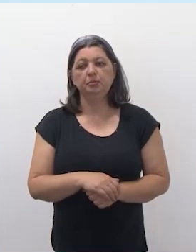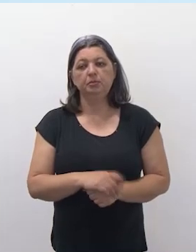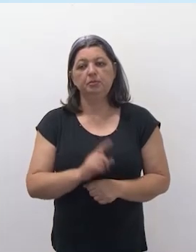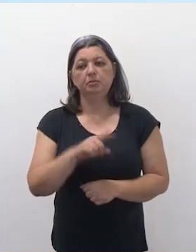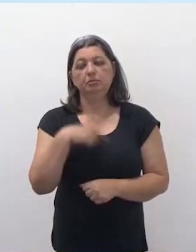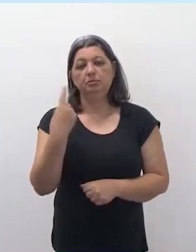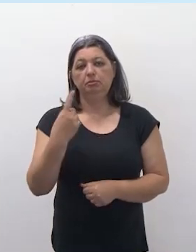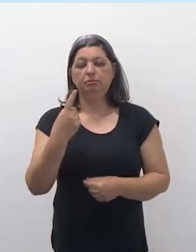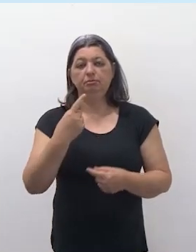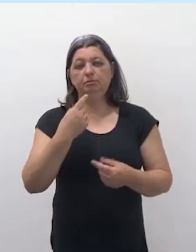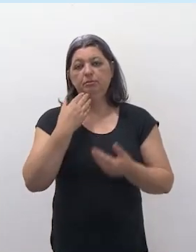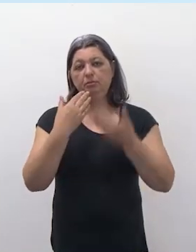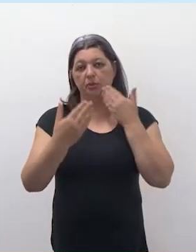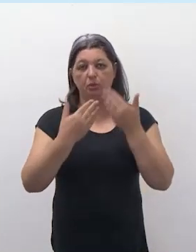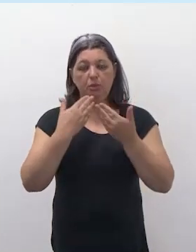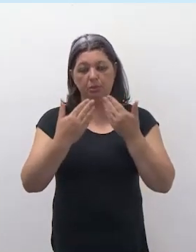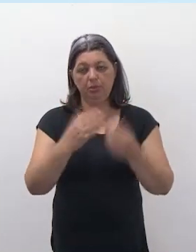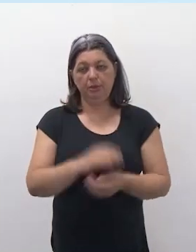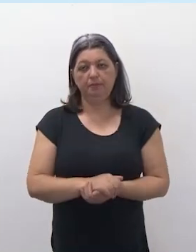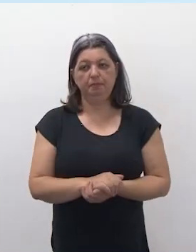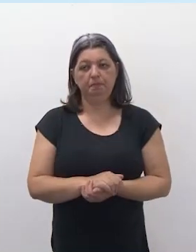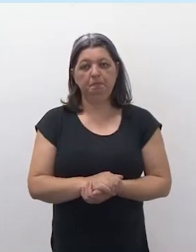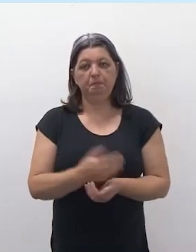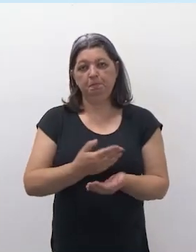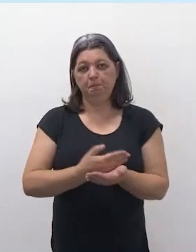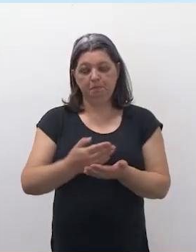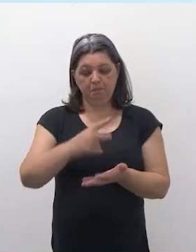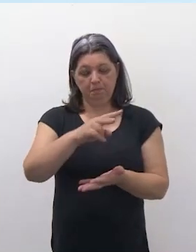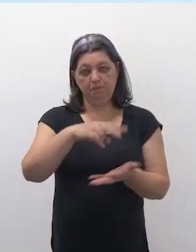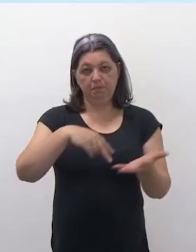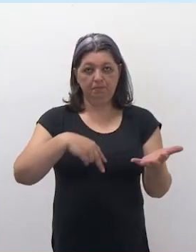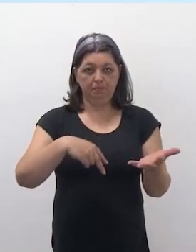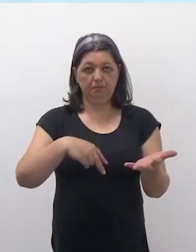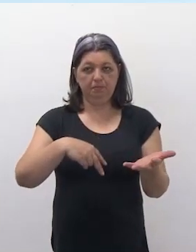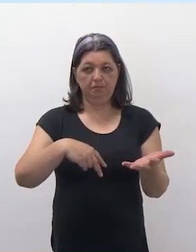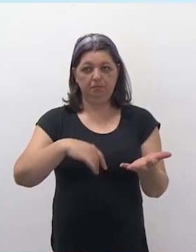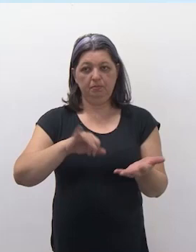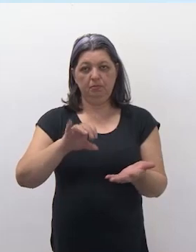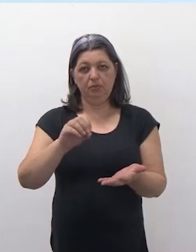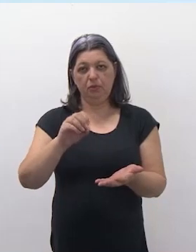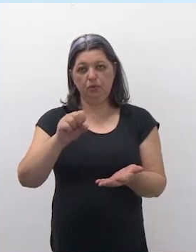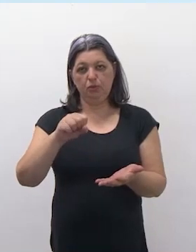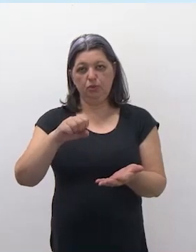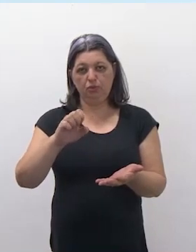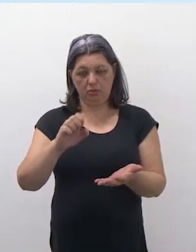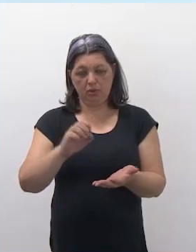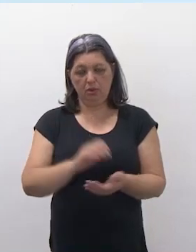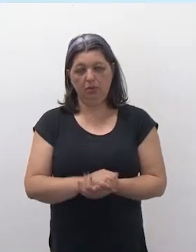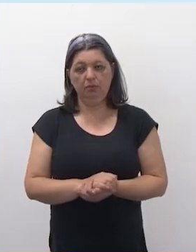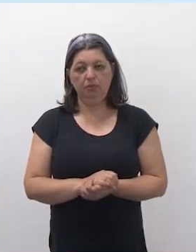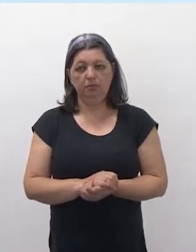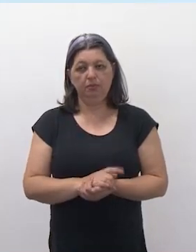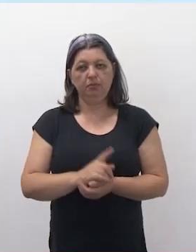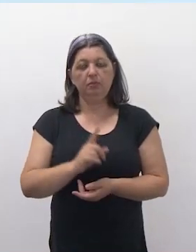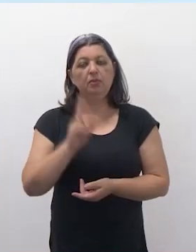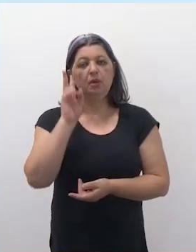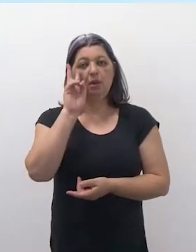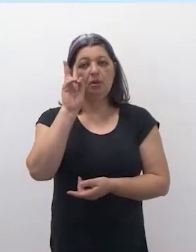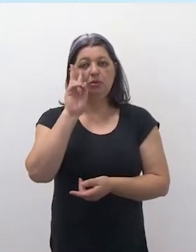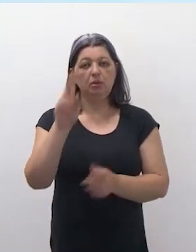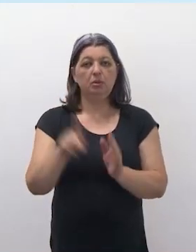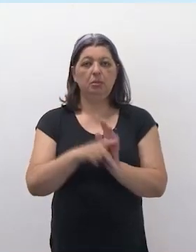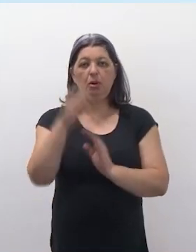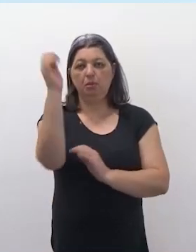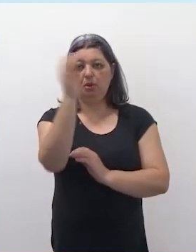essa discussão a partir do quê? A partir da leitura do José Murilo de Carvalho, da nossa história brasileira,